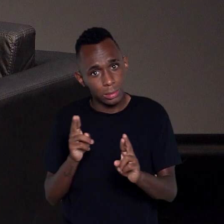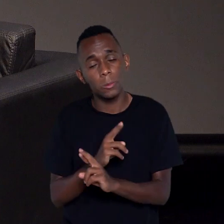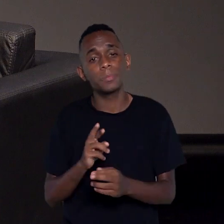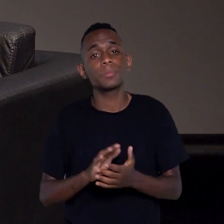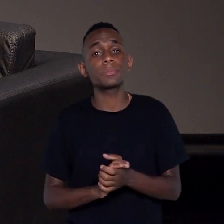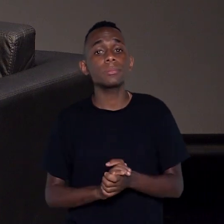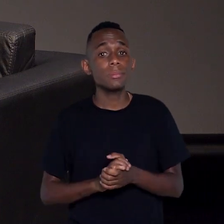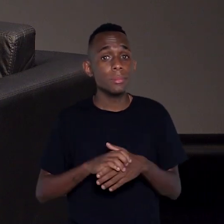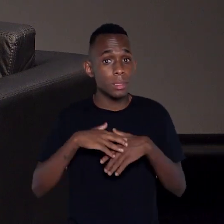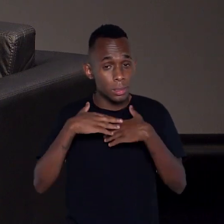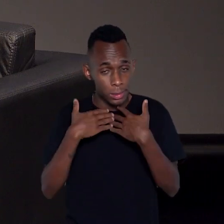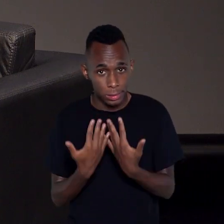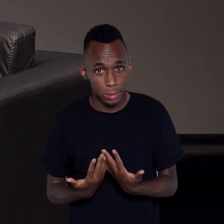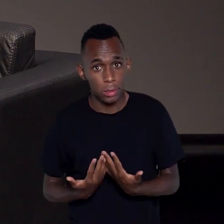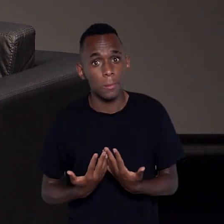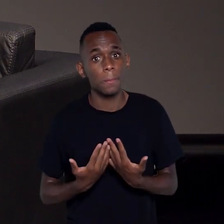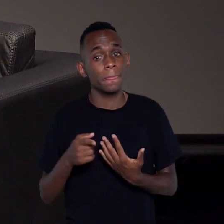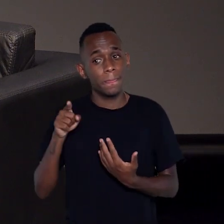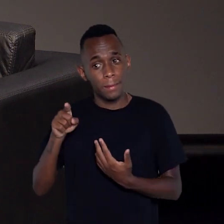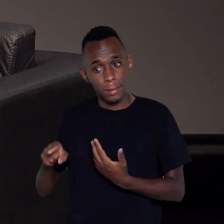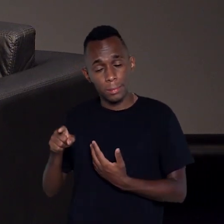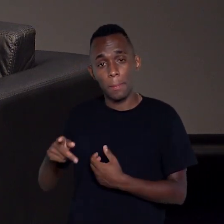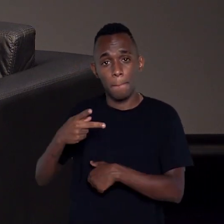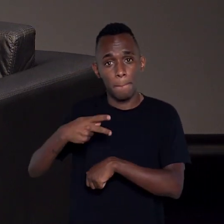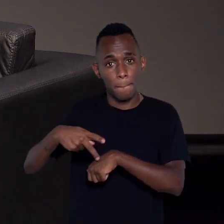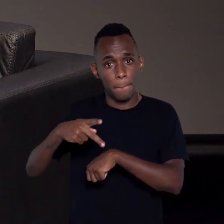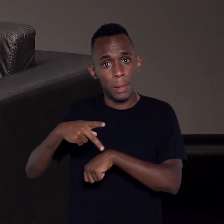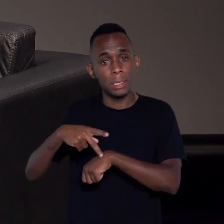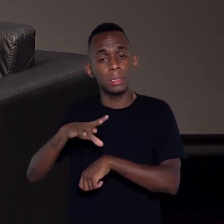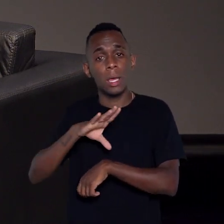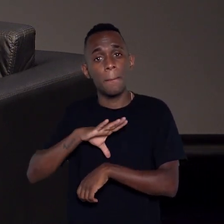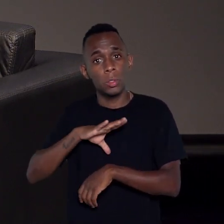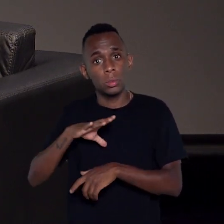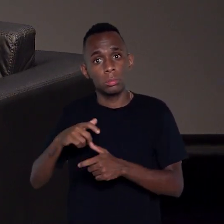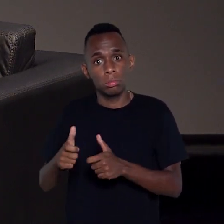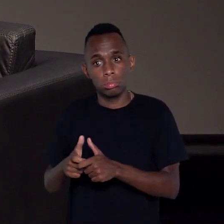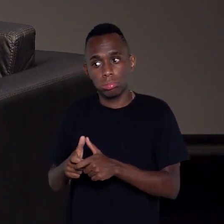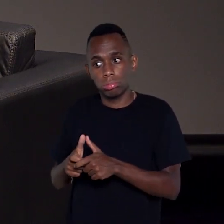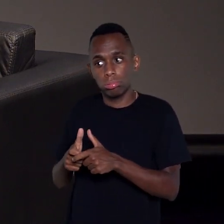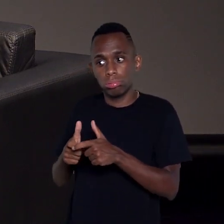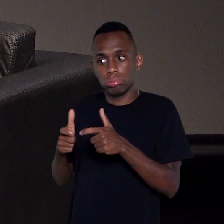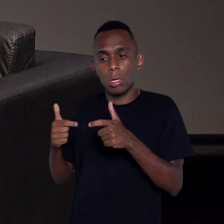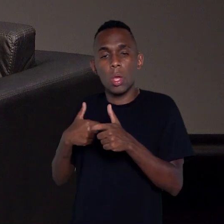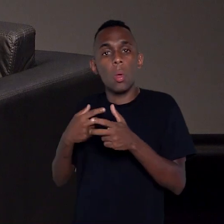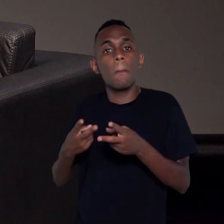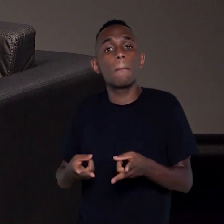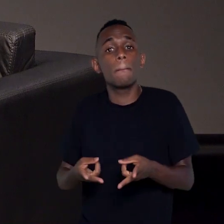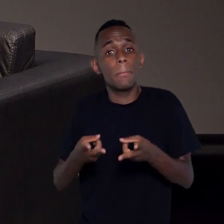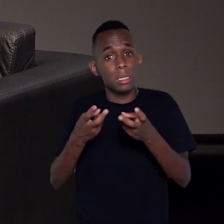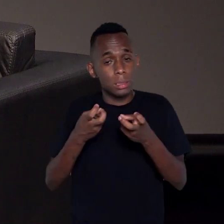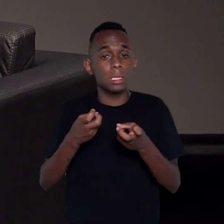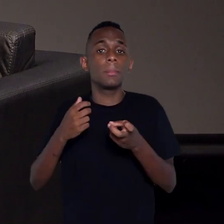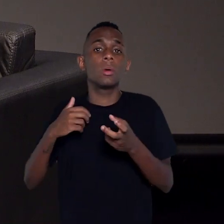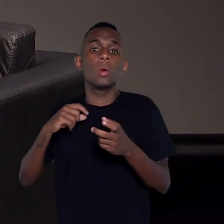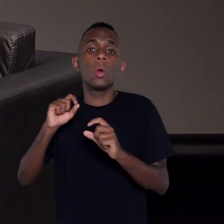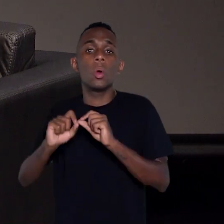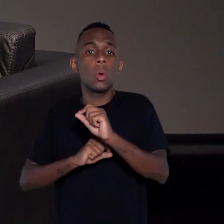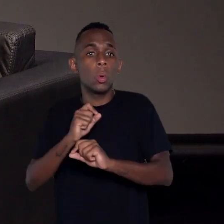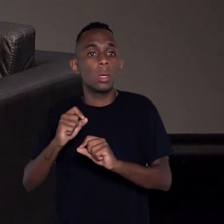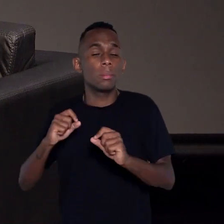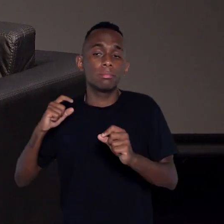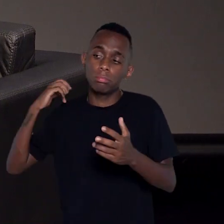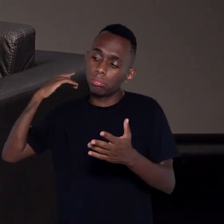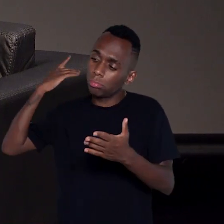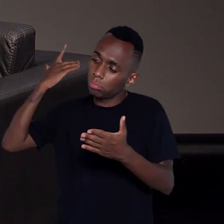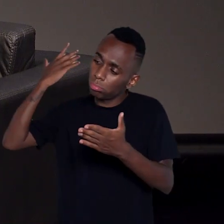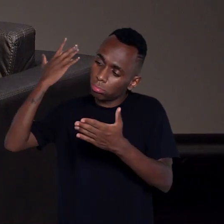ganhou espaço, ganhou alguma projeção naquele lugar, naquele país, né? E eu vejo, talvez seja esse processo